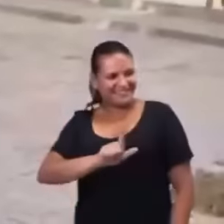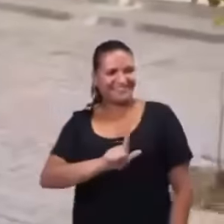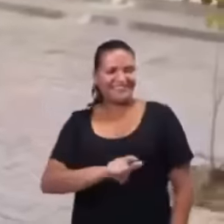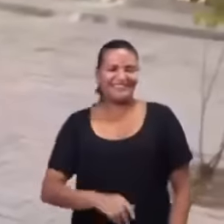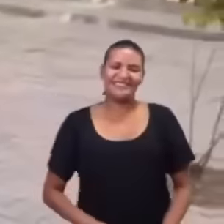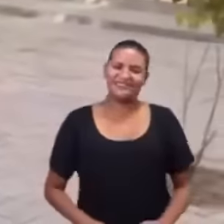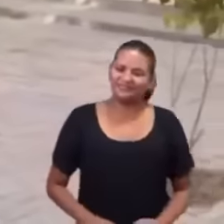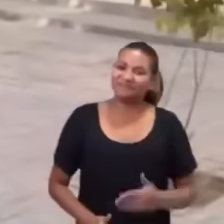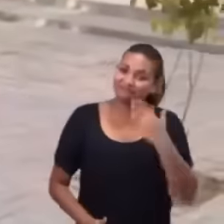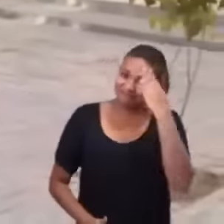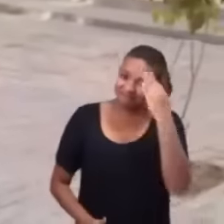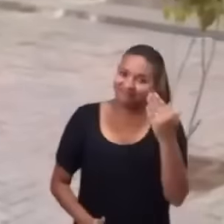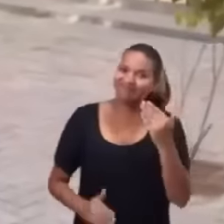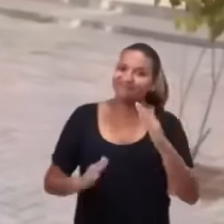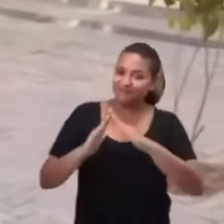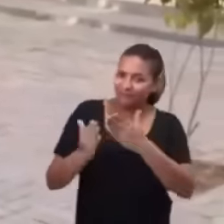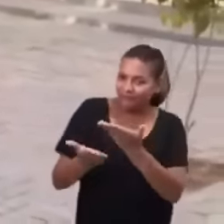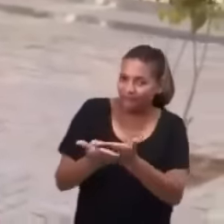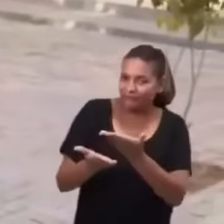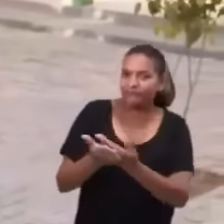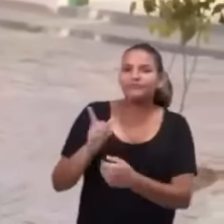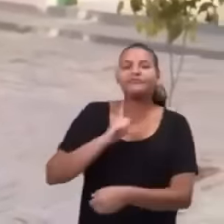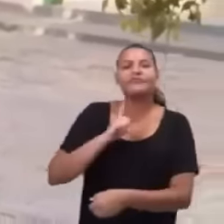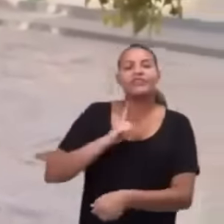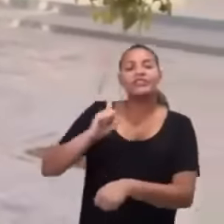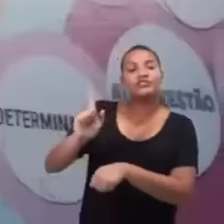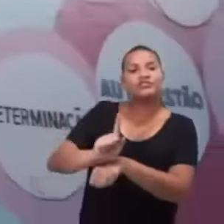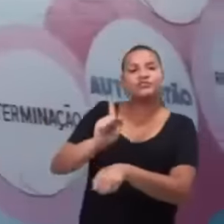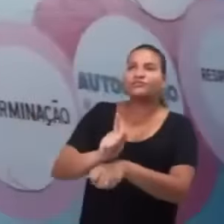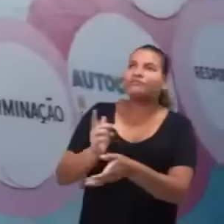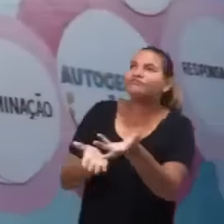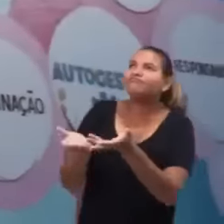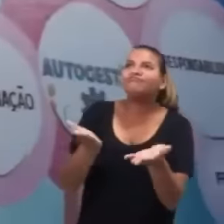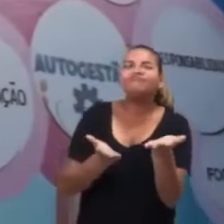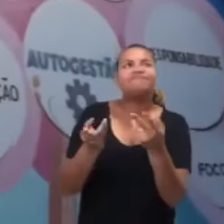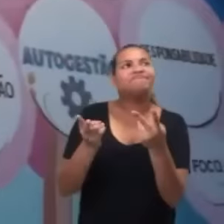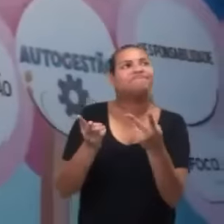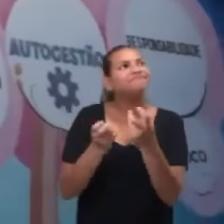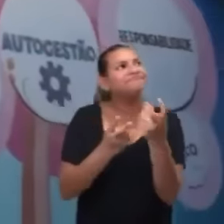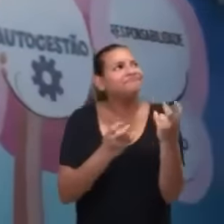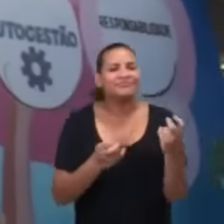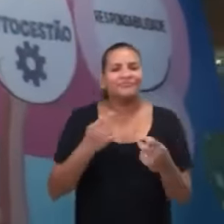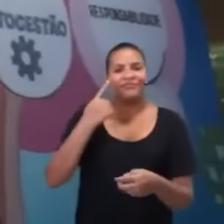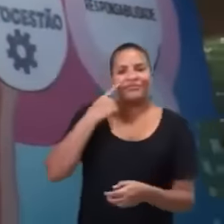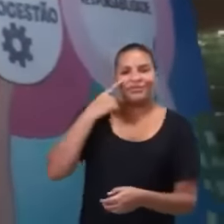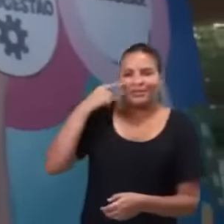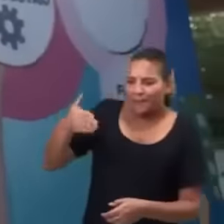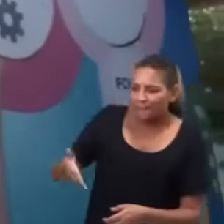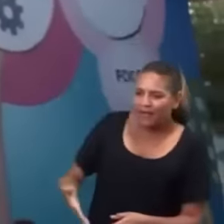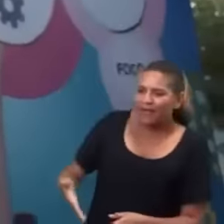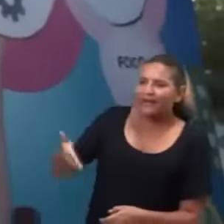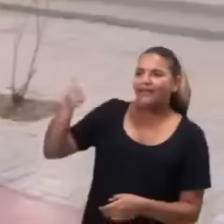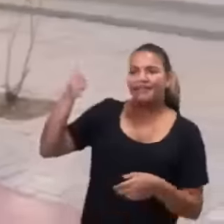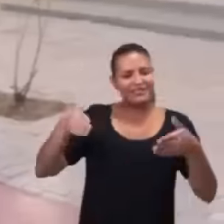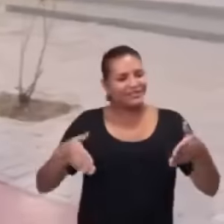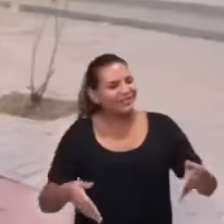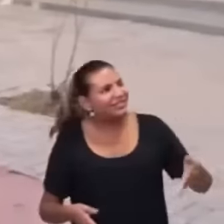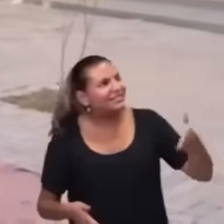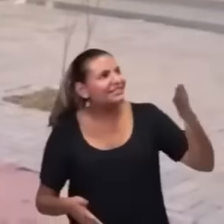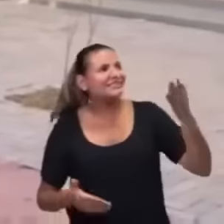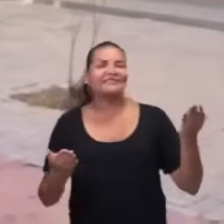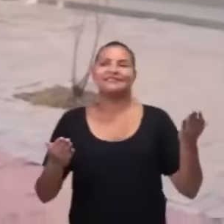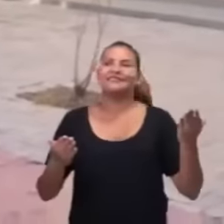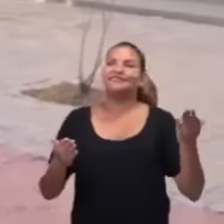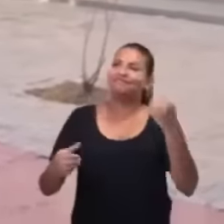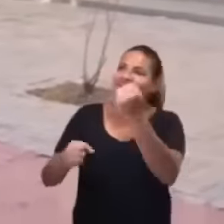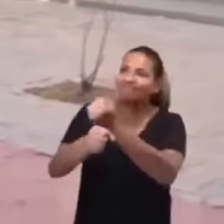Sabe que quando a gente está numa escola bem gerida, a gente consegue ver isso, né? As paredes, os resultados que os alunos precisam atingir,